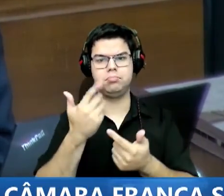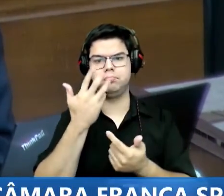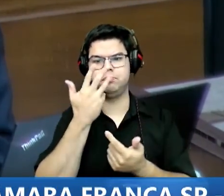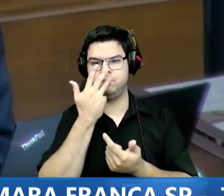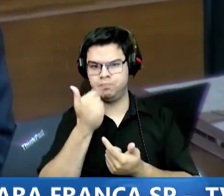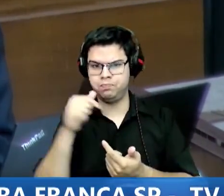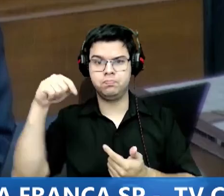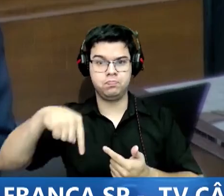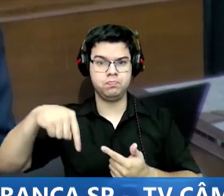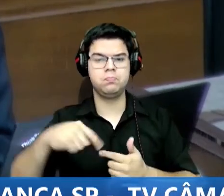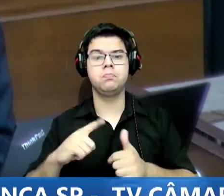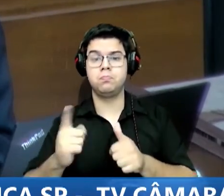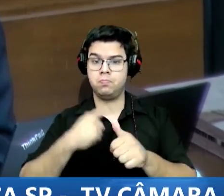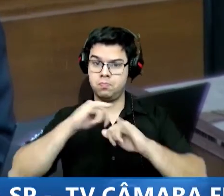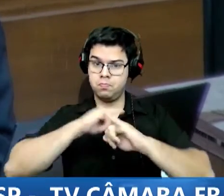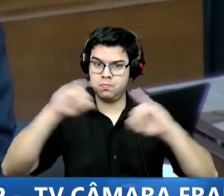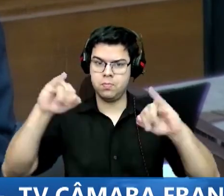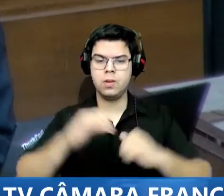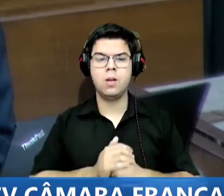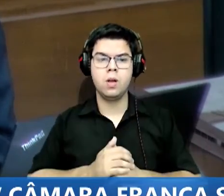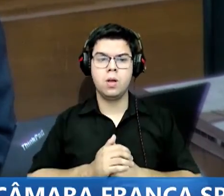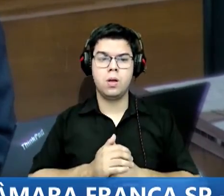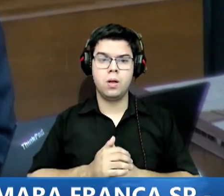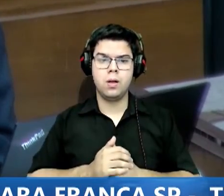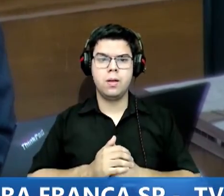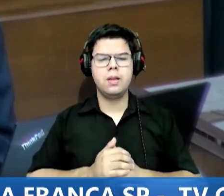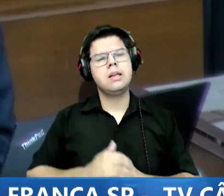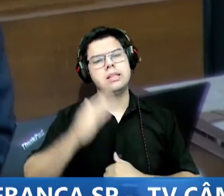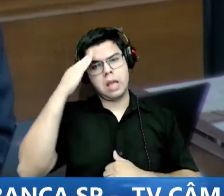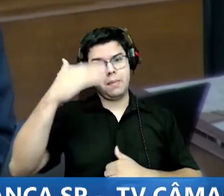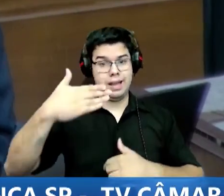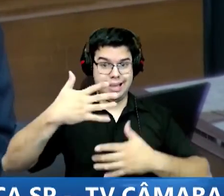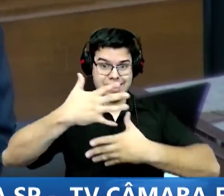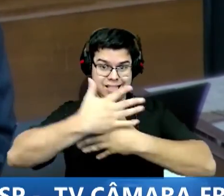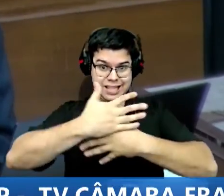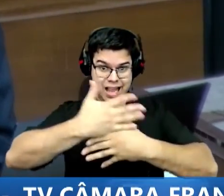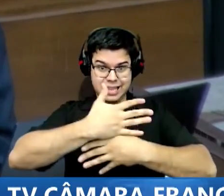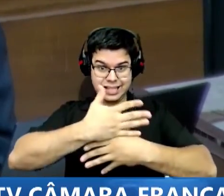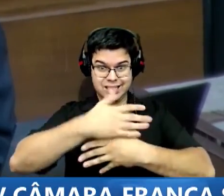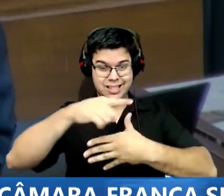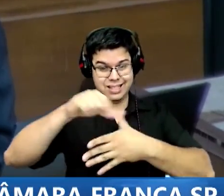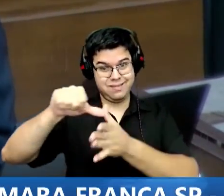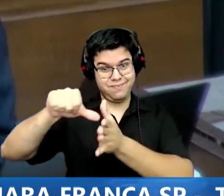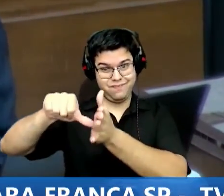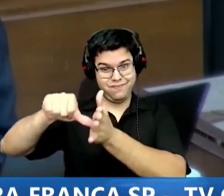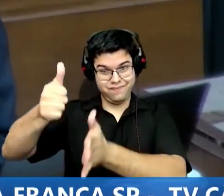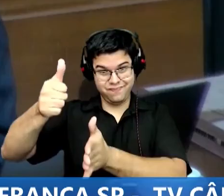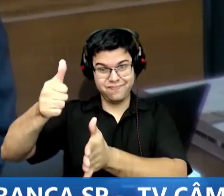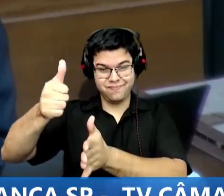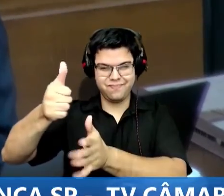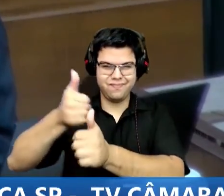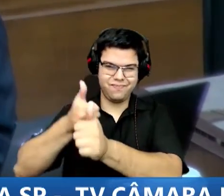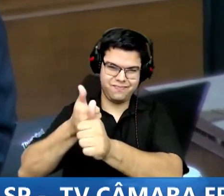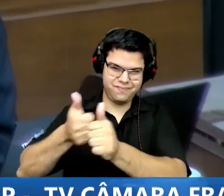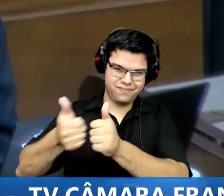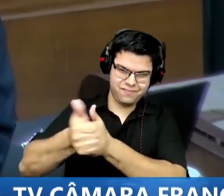seguinte: o protagonismo que a cidade teve com relação a números, com relação